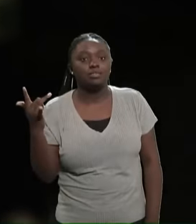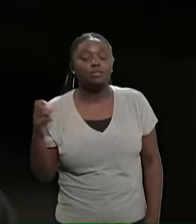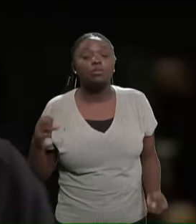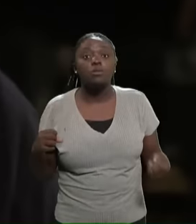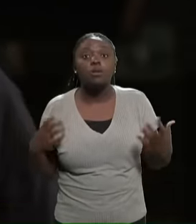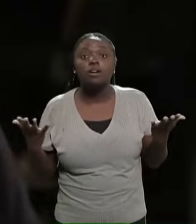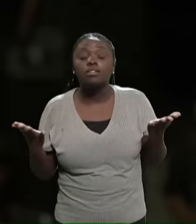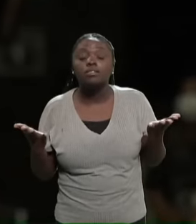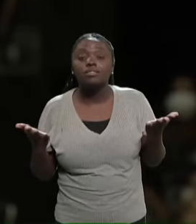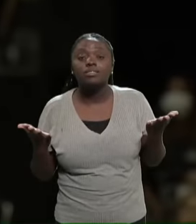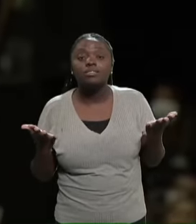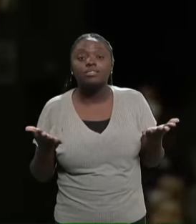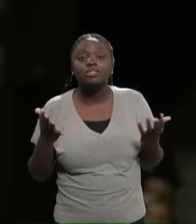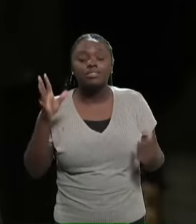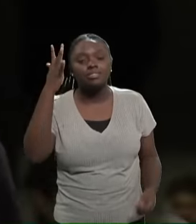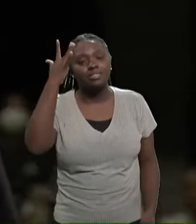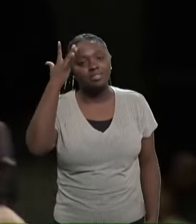Quando?